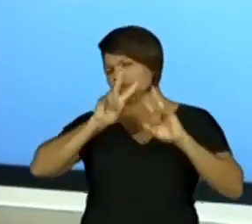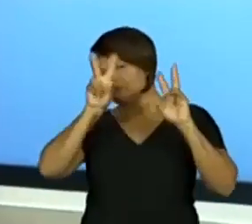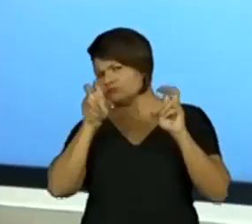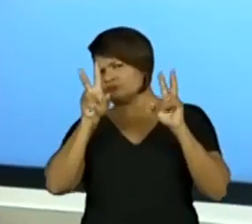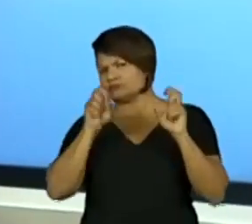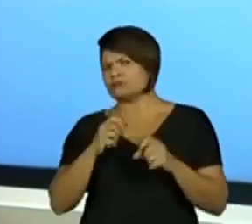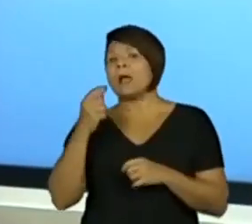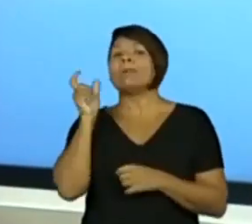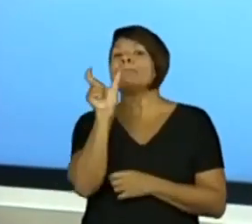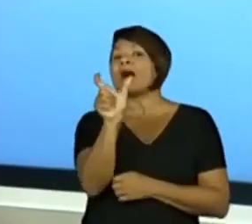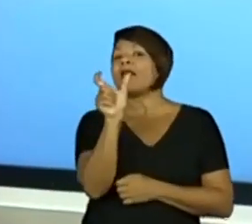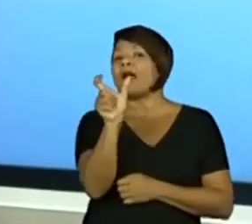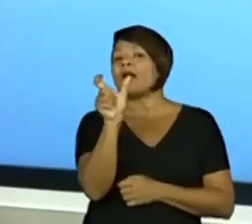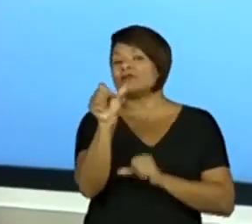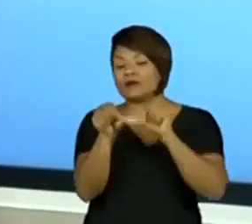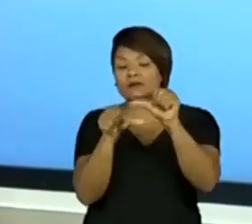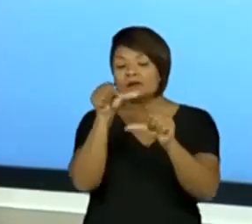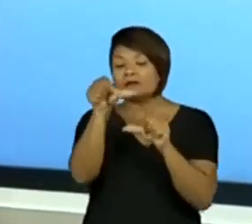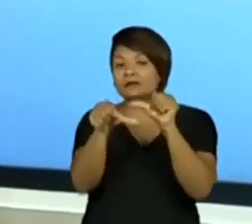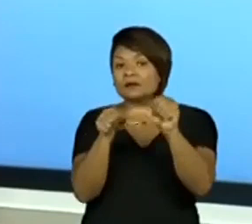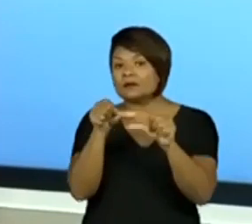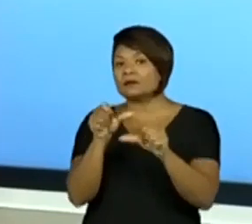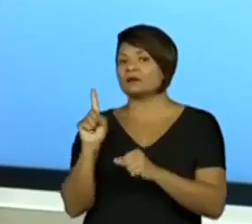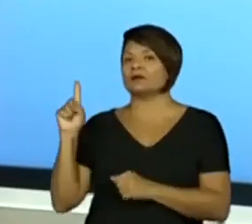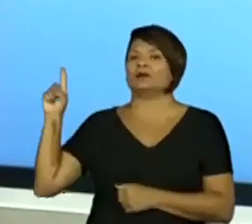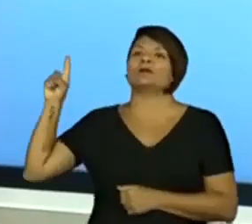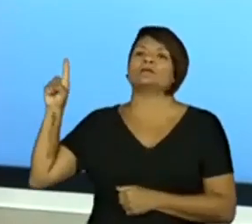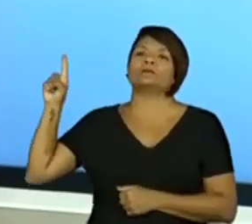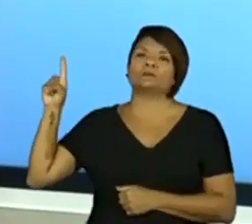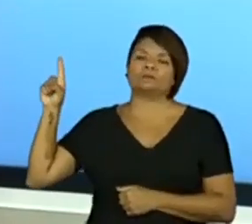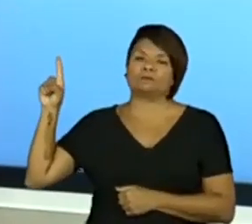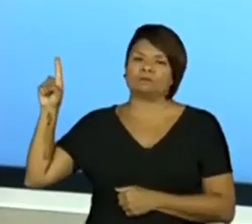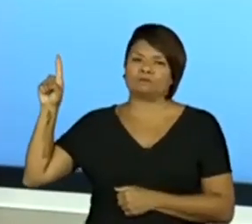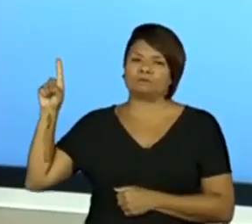sobre transformações.